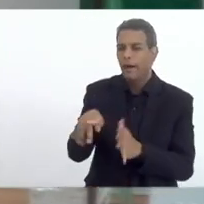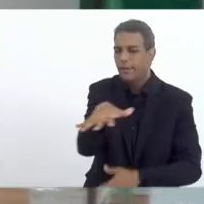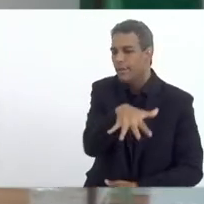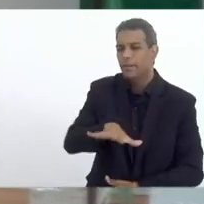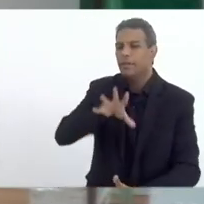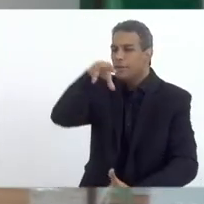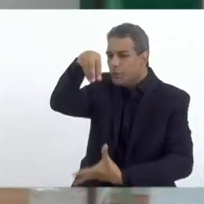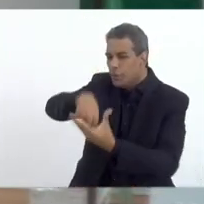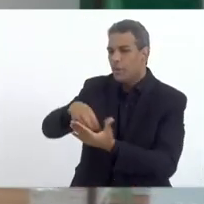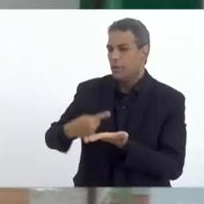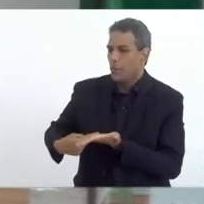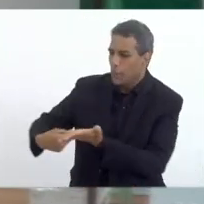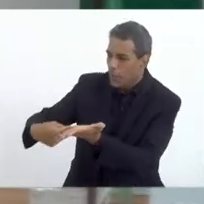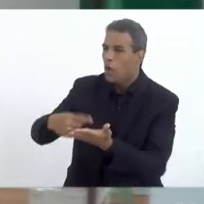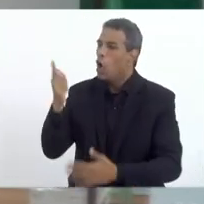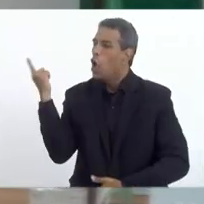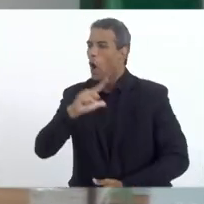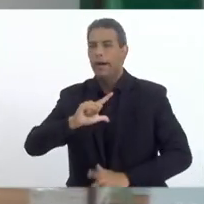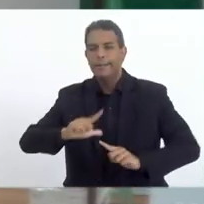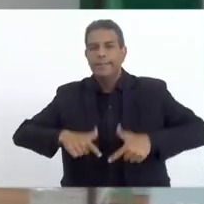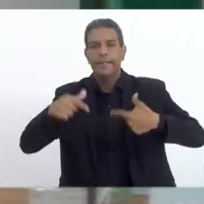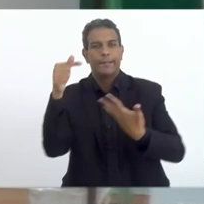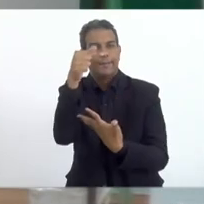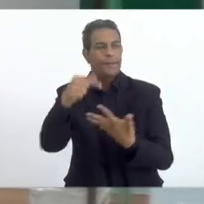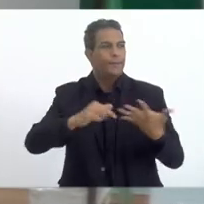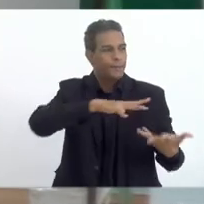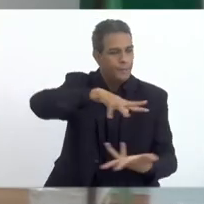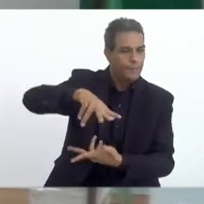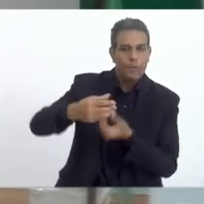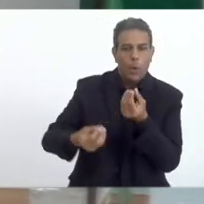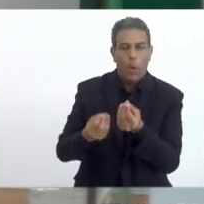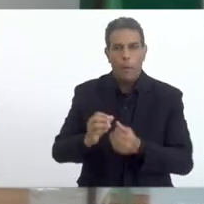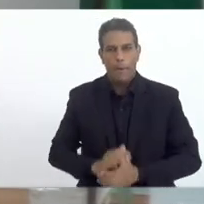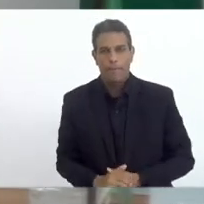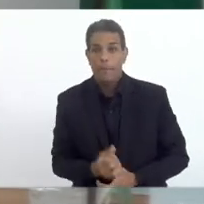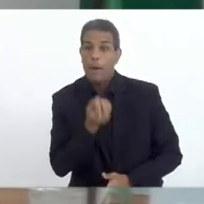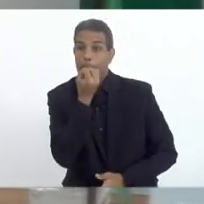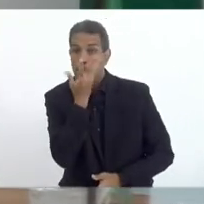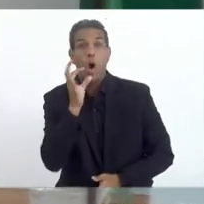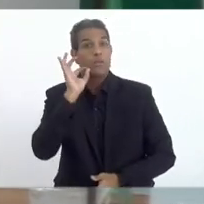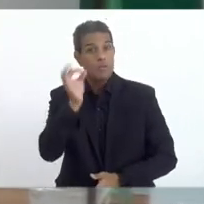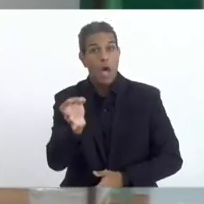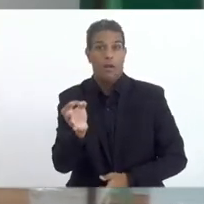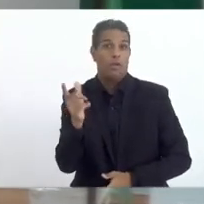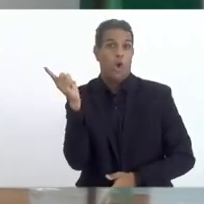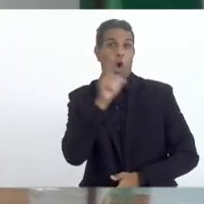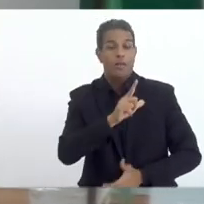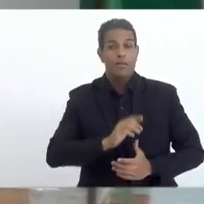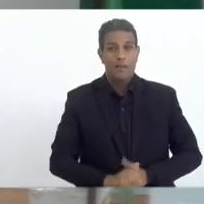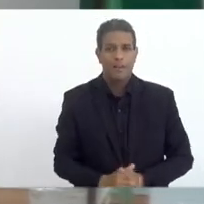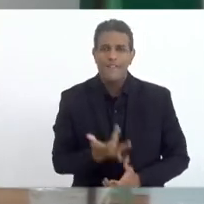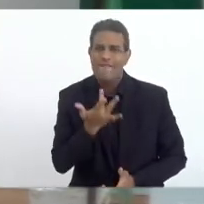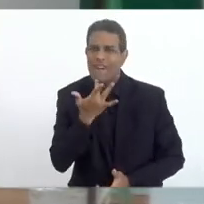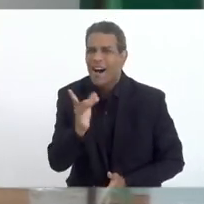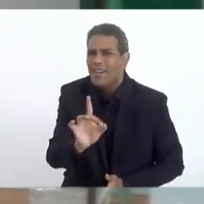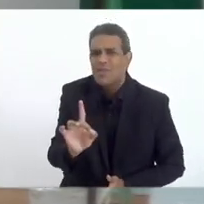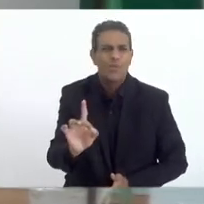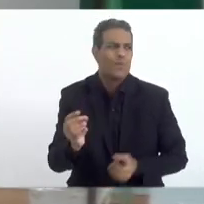que sua emenda salva o mundo. E é bom que seja assim, mas... Então, não é